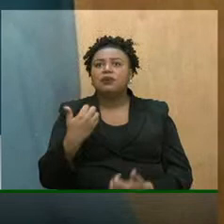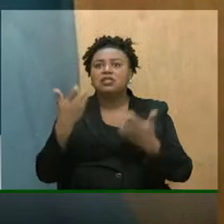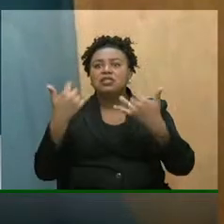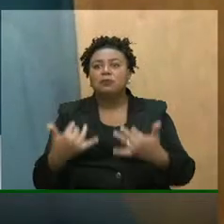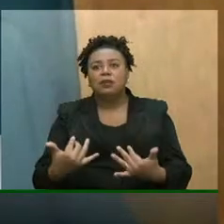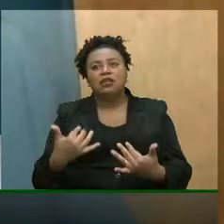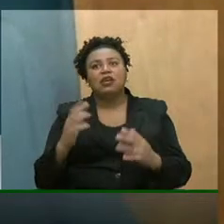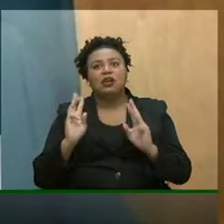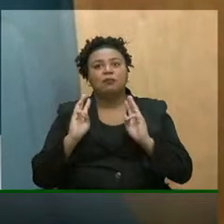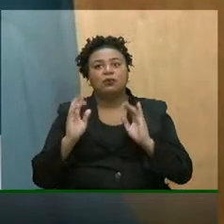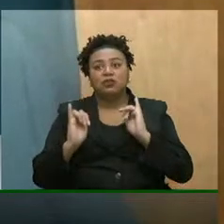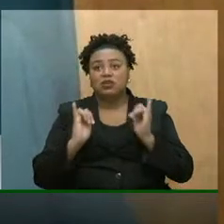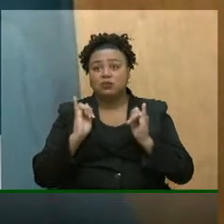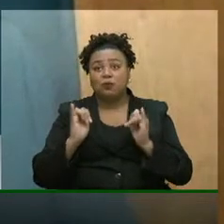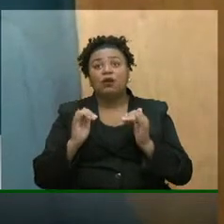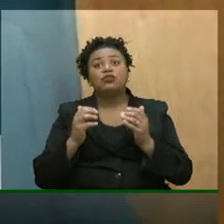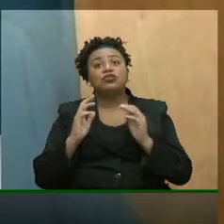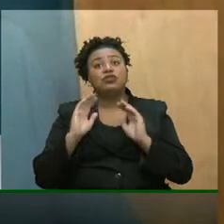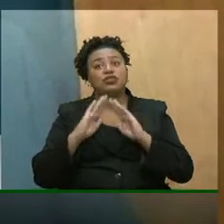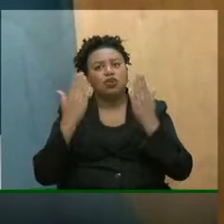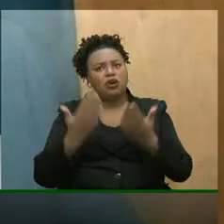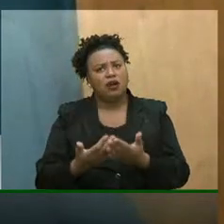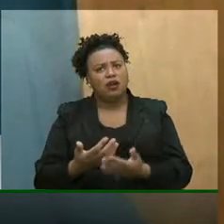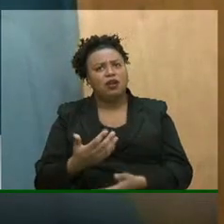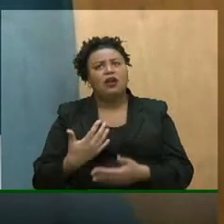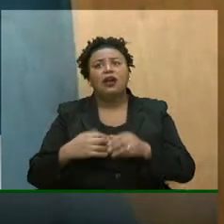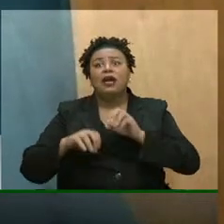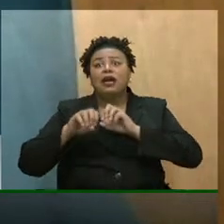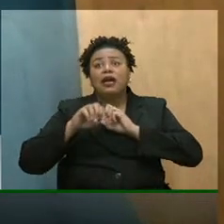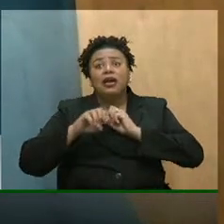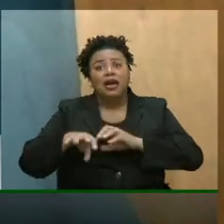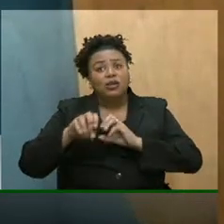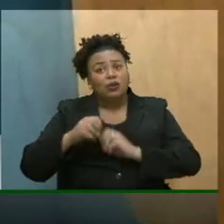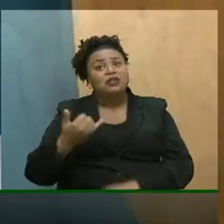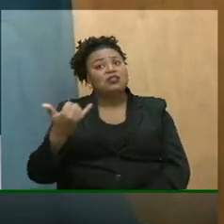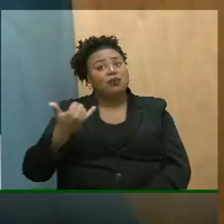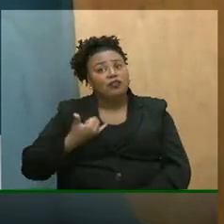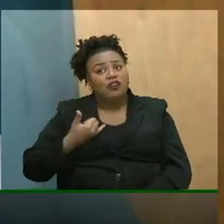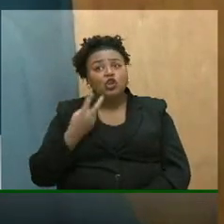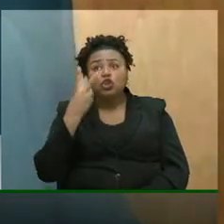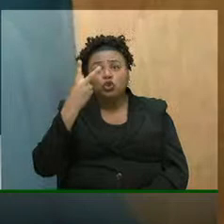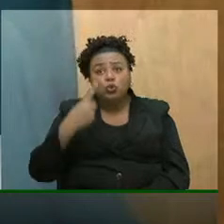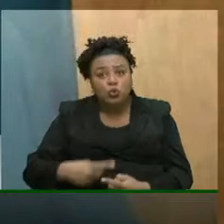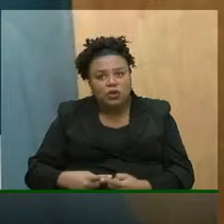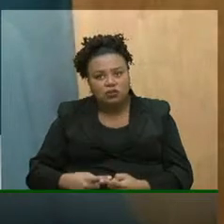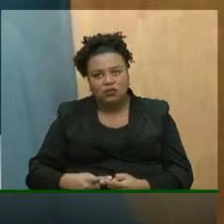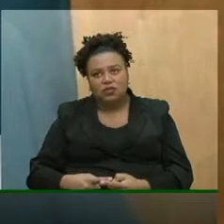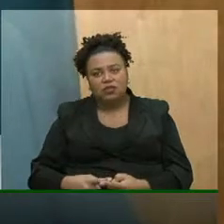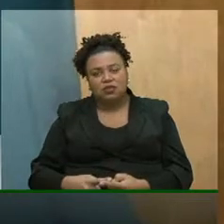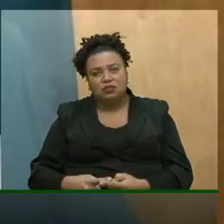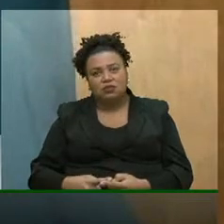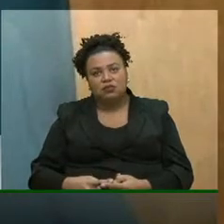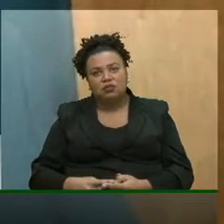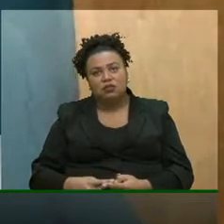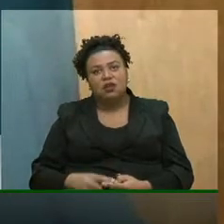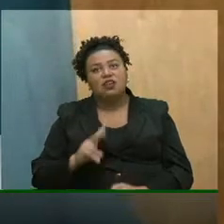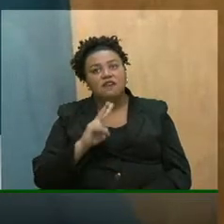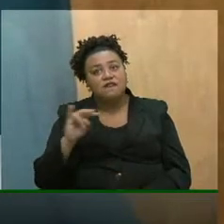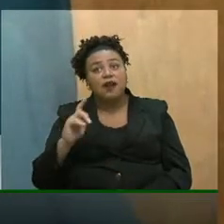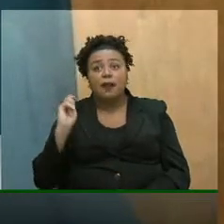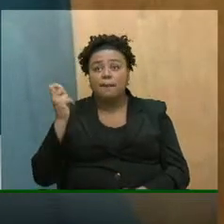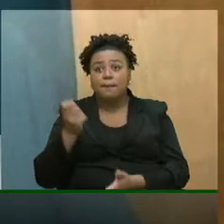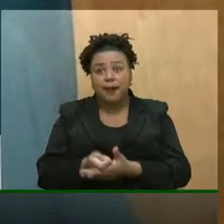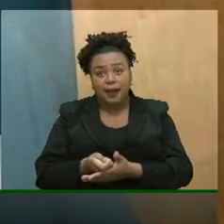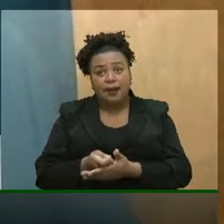escolares. Repito, a educação me passou por duas vezes que iria